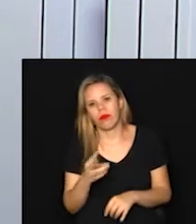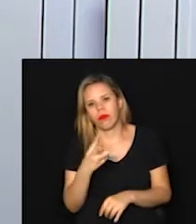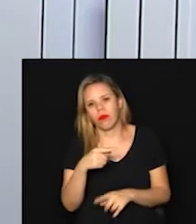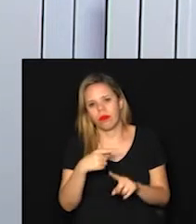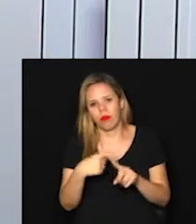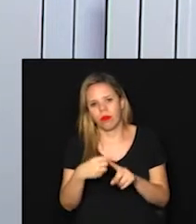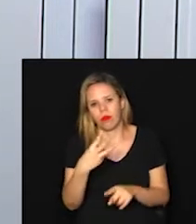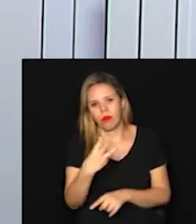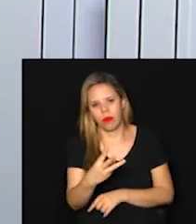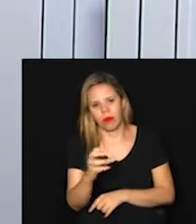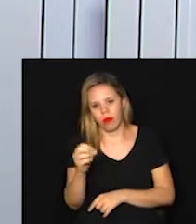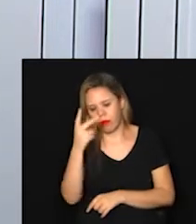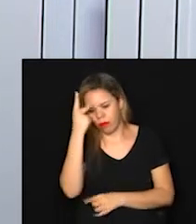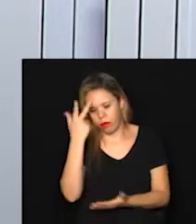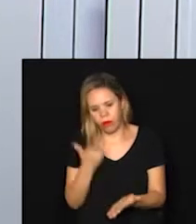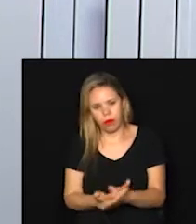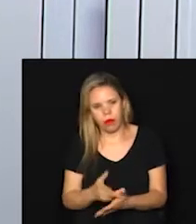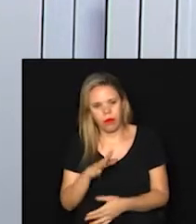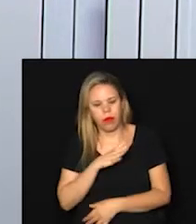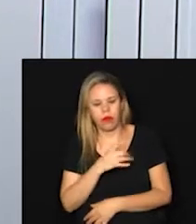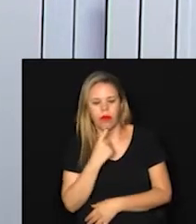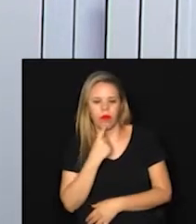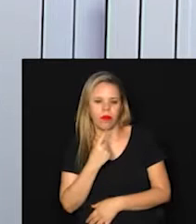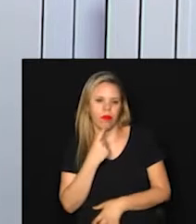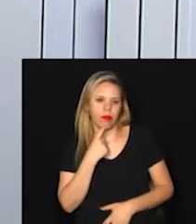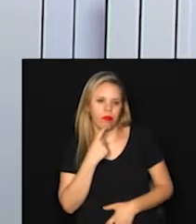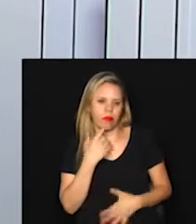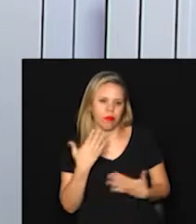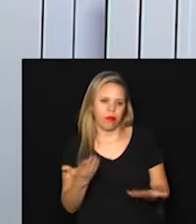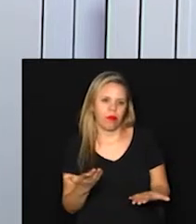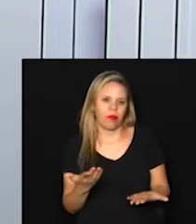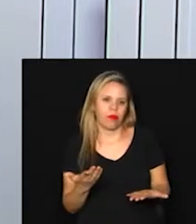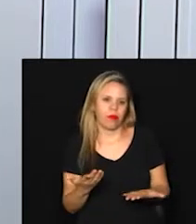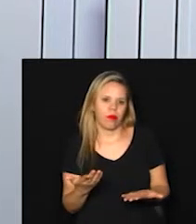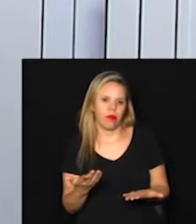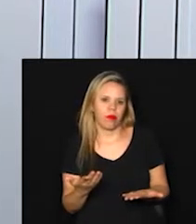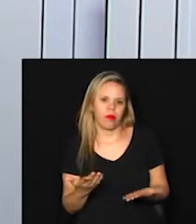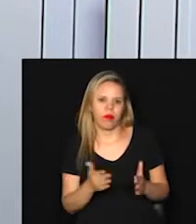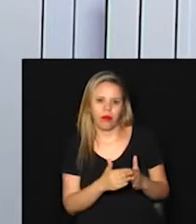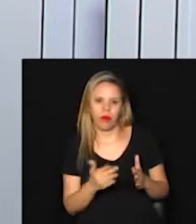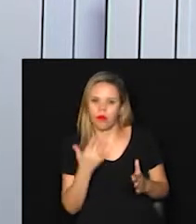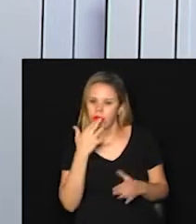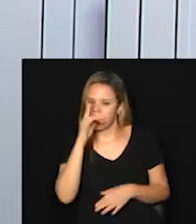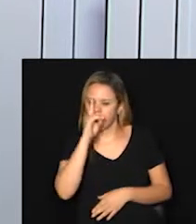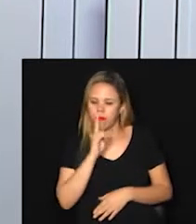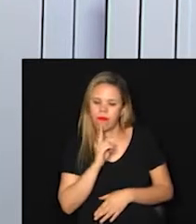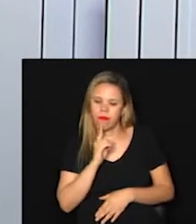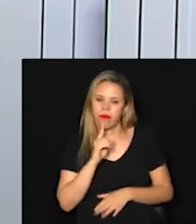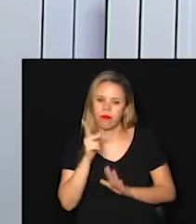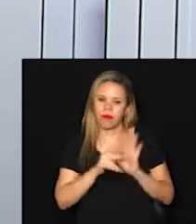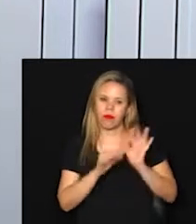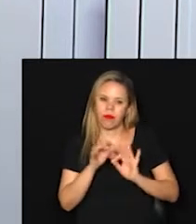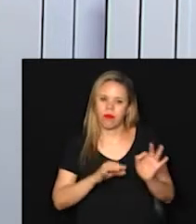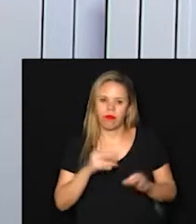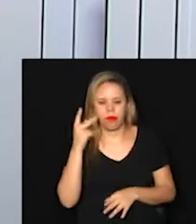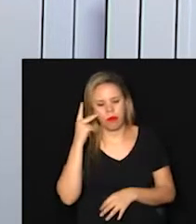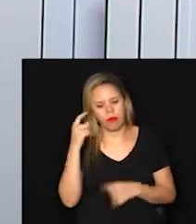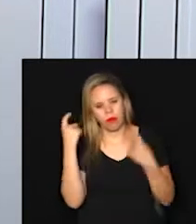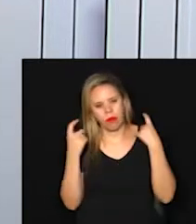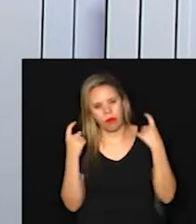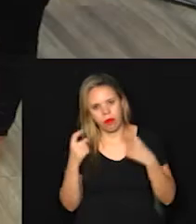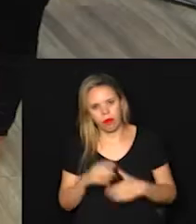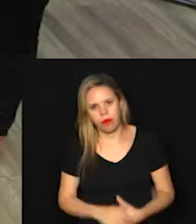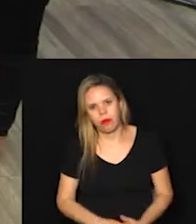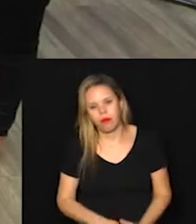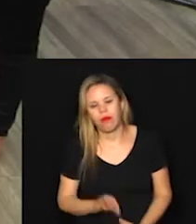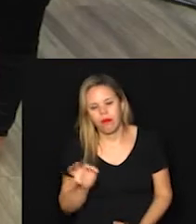300 pessoas internadas na cidade de Campinas. Então, nós estamos na fase amarela do Plano São Paulo, mas é uma situação que ainda preocupa.